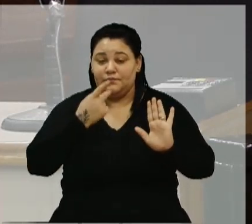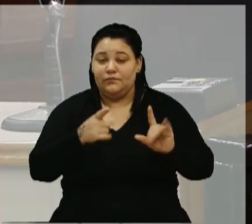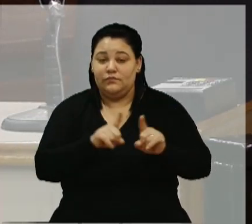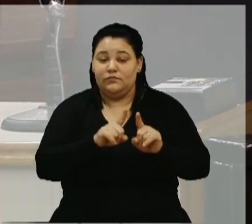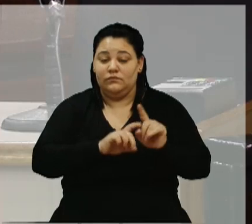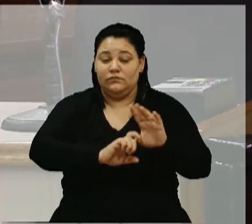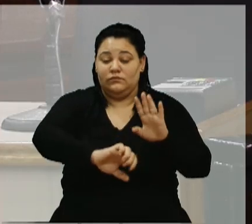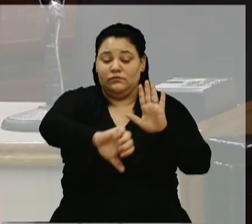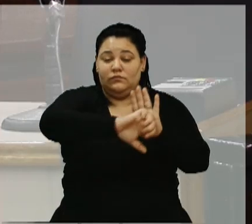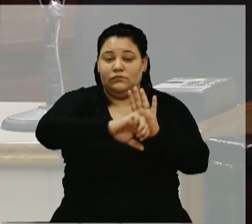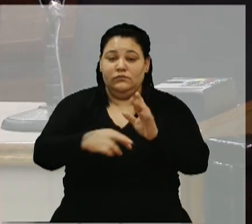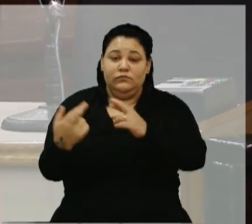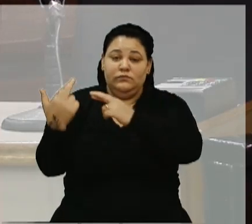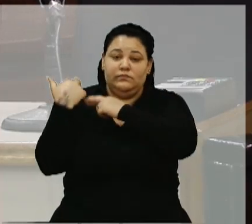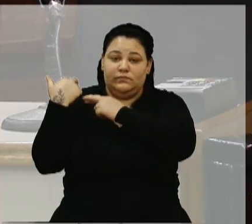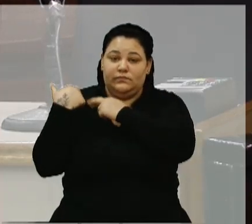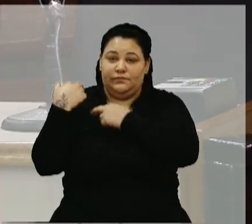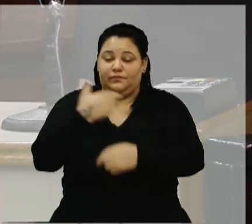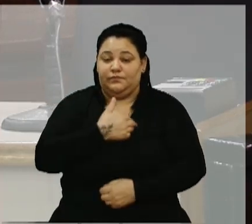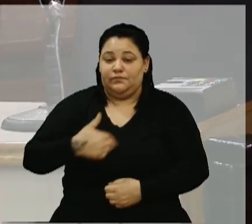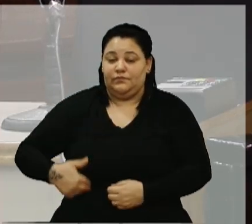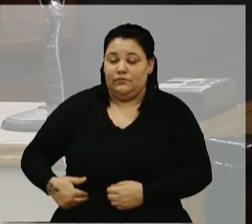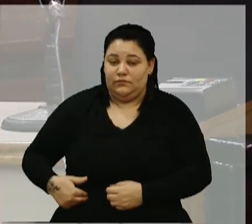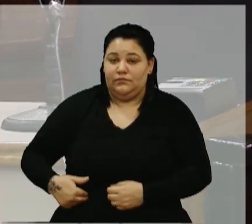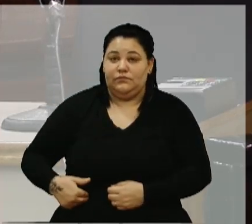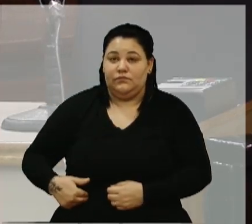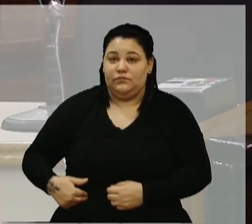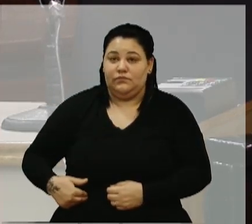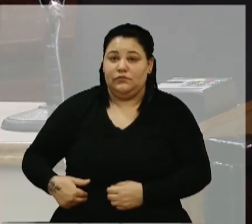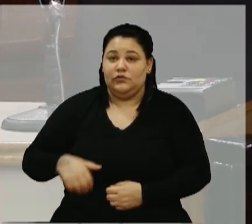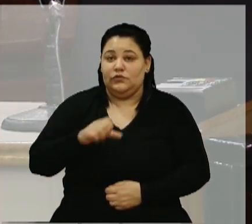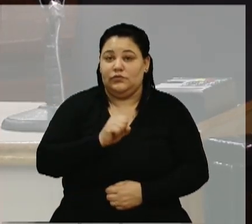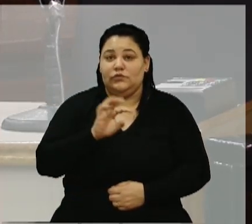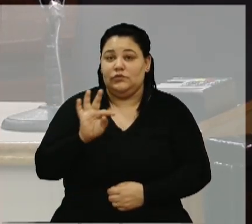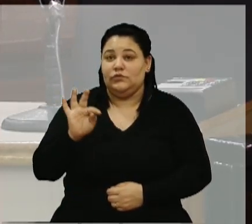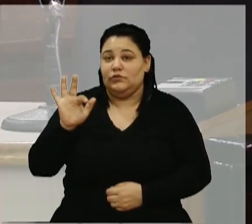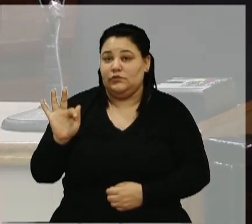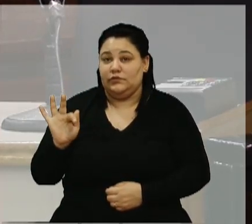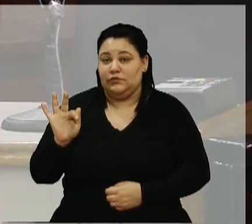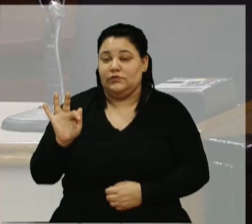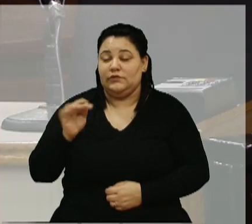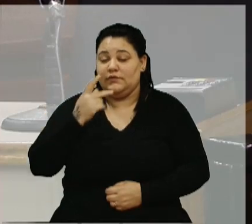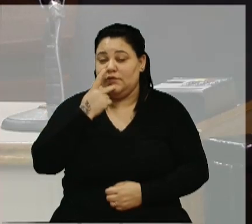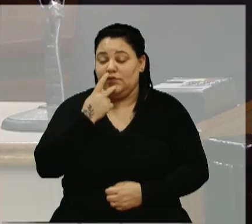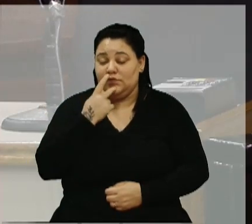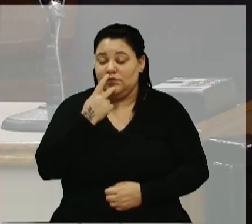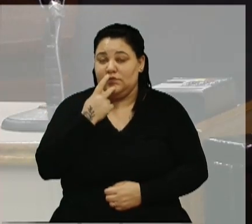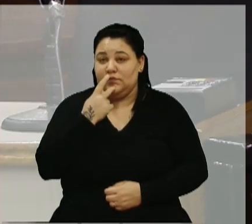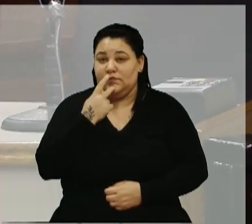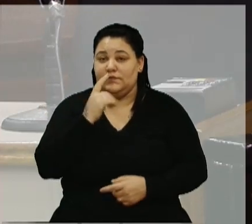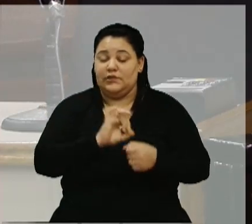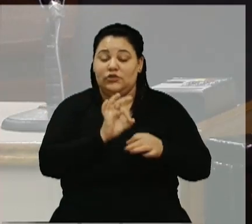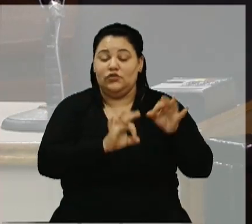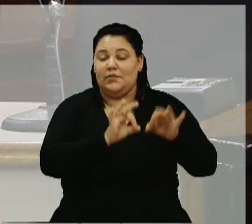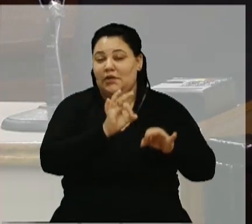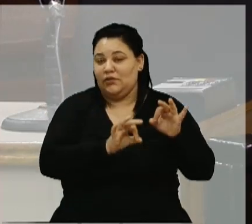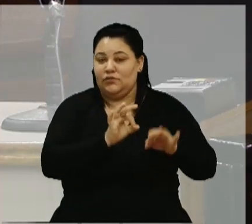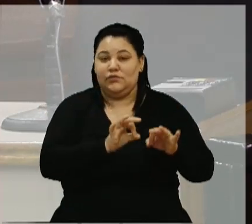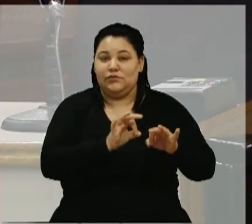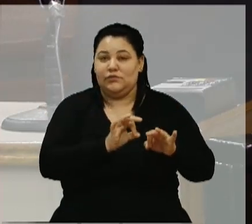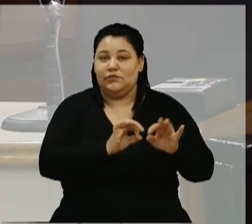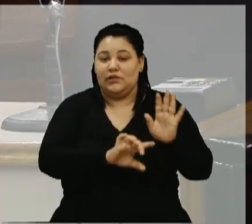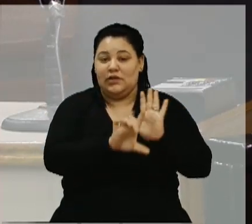de responsabilidade ao ministro do Supremo Tribunal Federal, que, abre aspas, proferir julgamento quando, por lei, seja